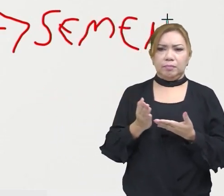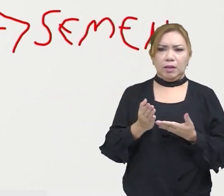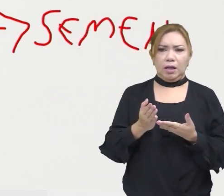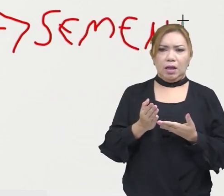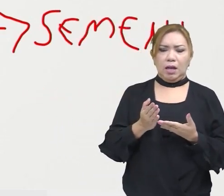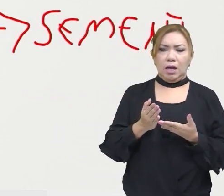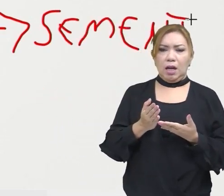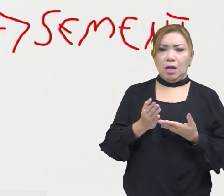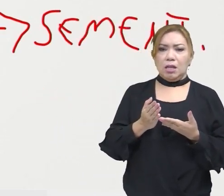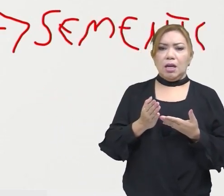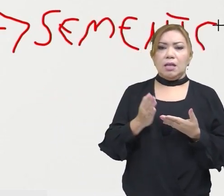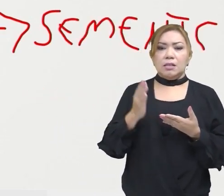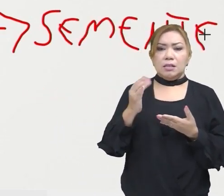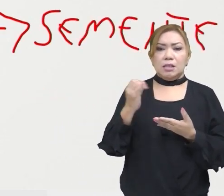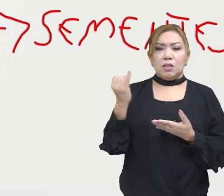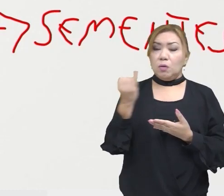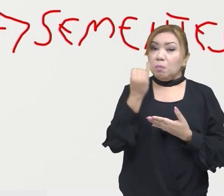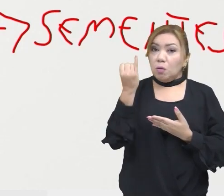fonte, né,